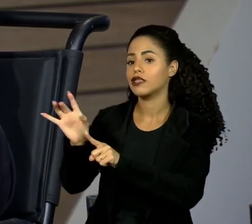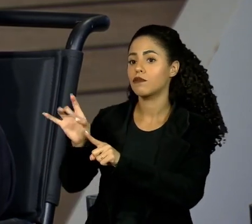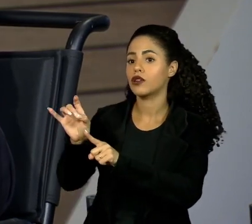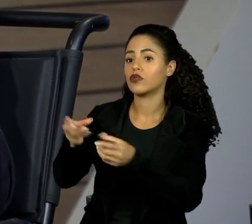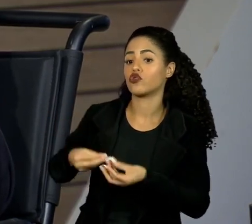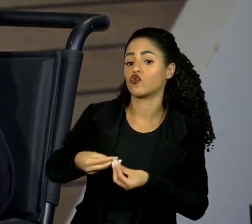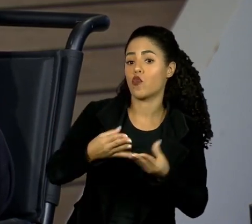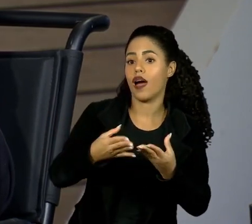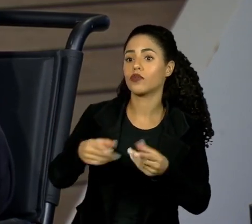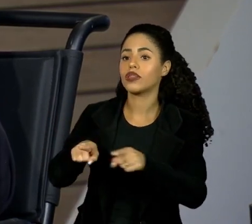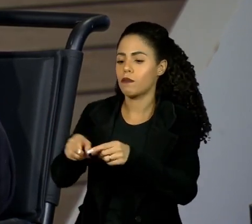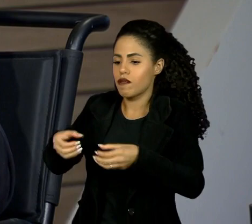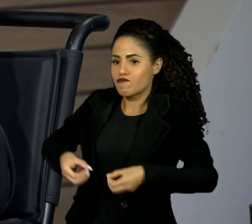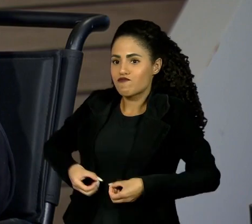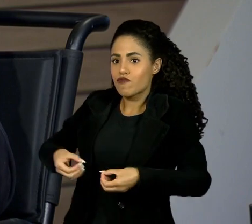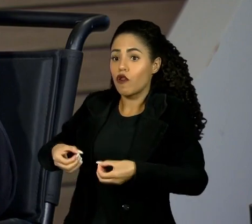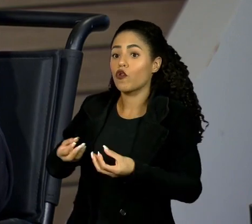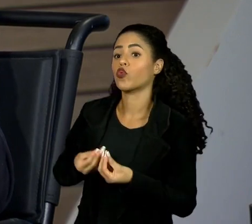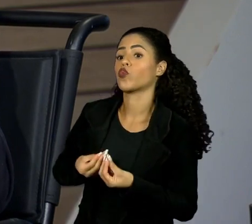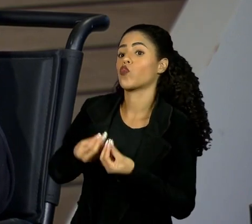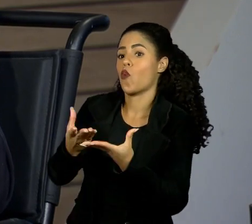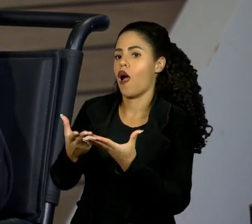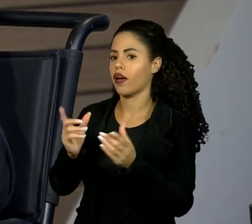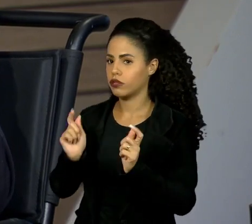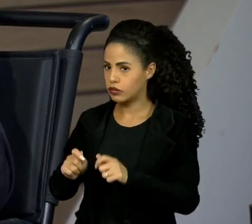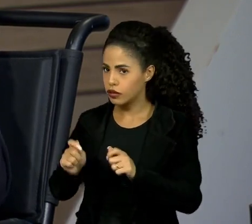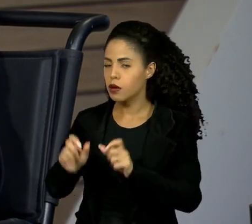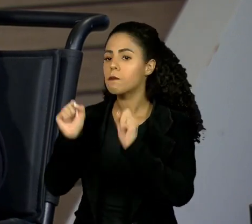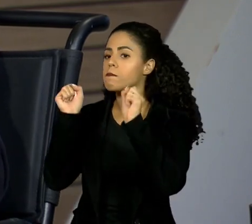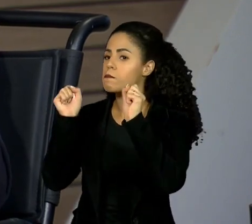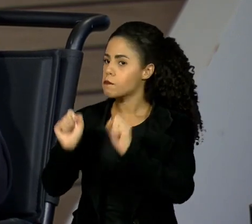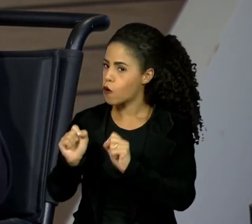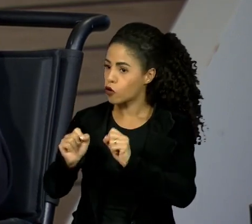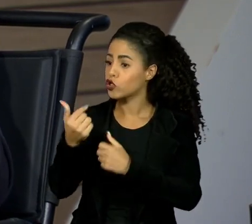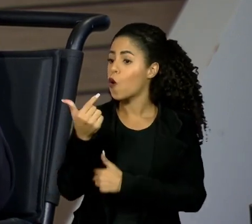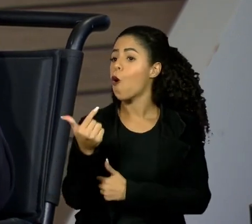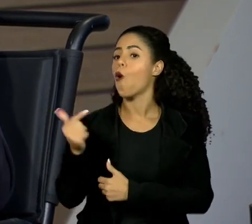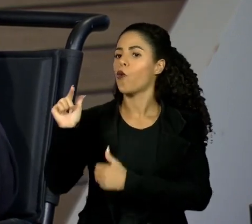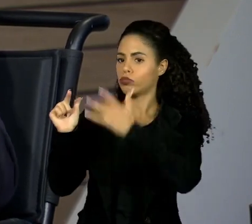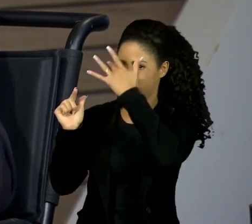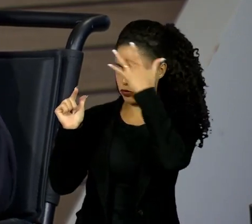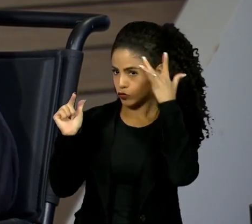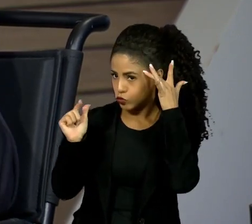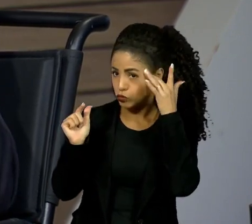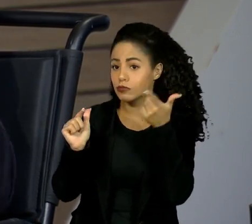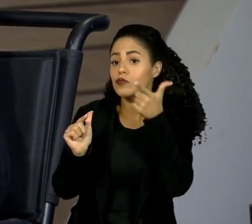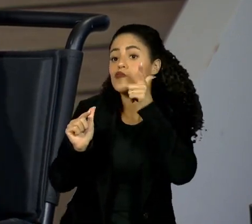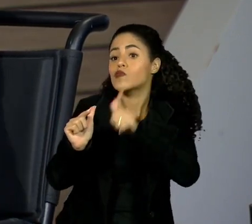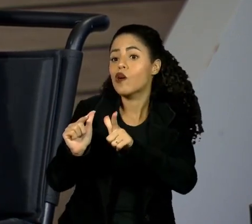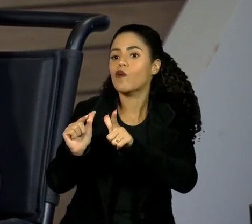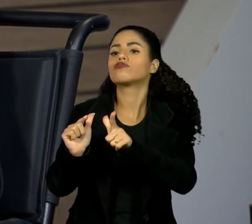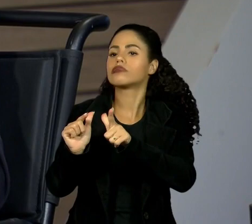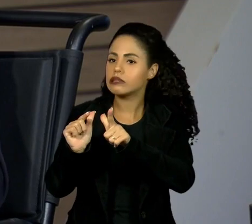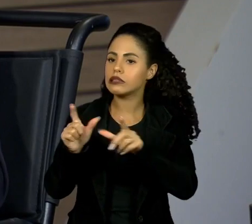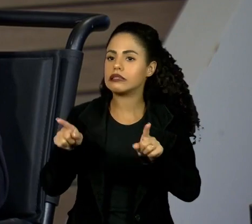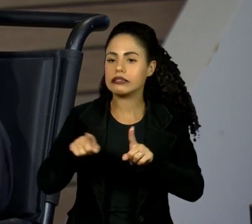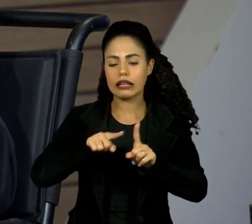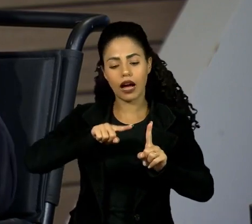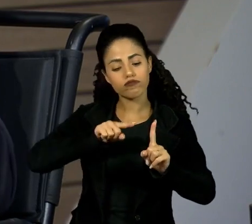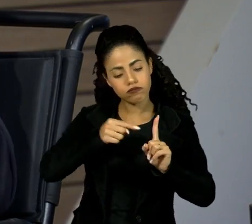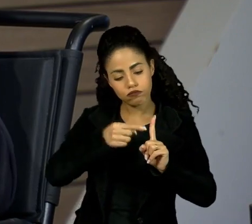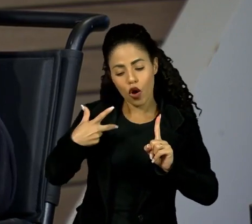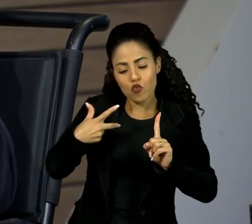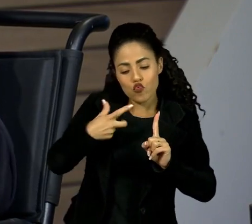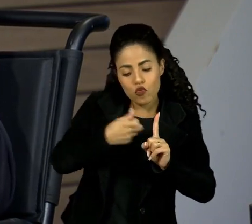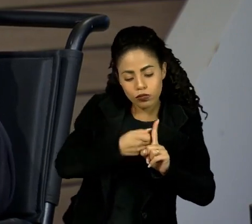incorra em consanguinidade. Sim. Mas pode ser uma parente até 4º grau do outro, por exemplo, né? E aí fazer a fertilização. Mas